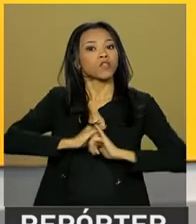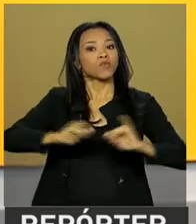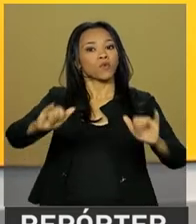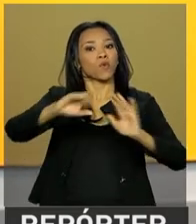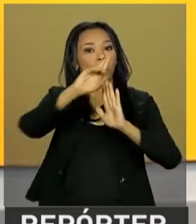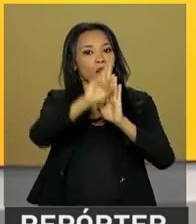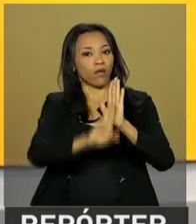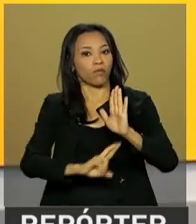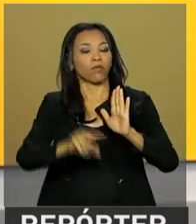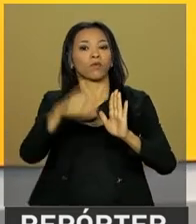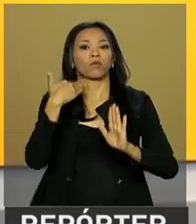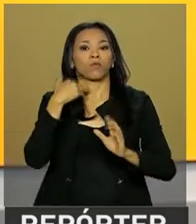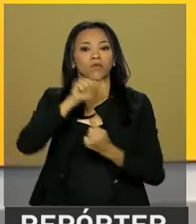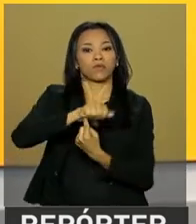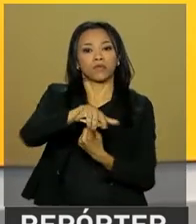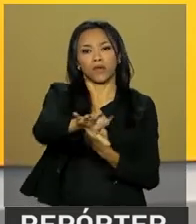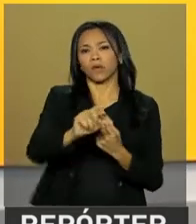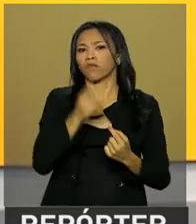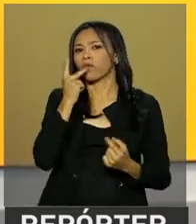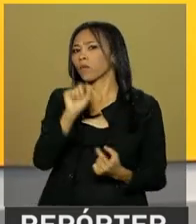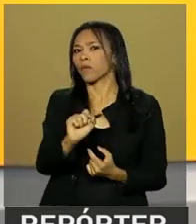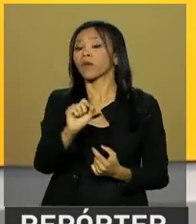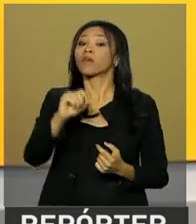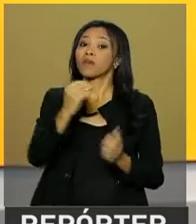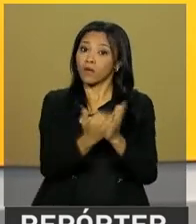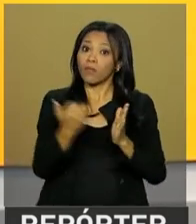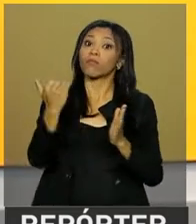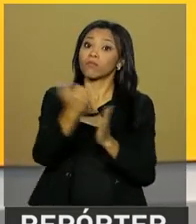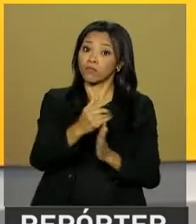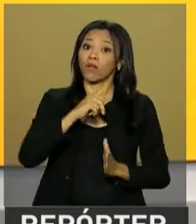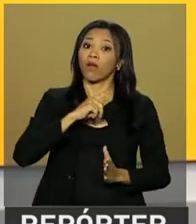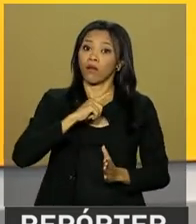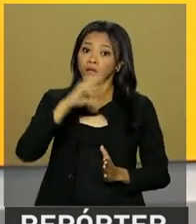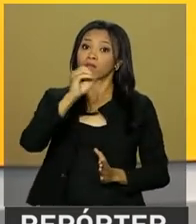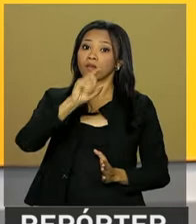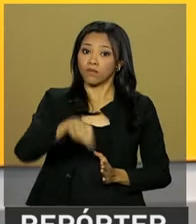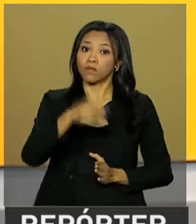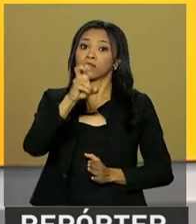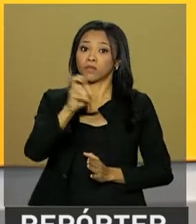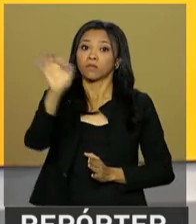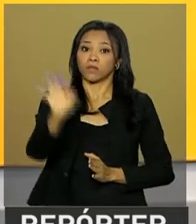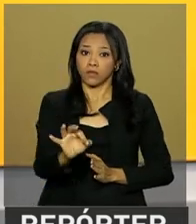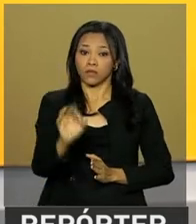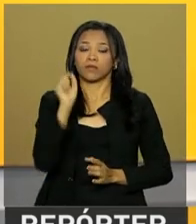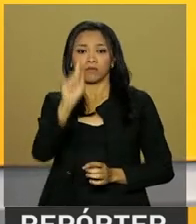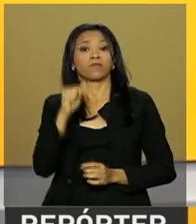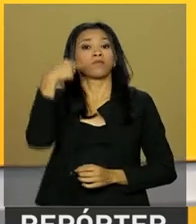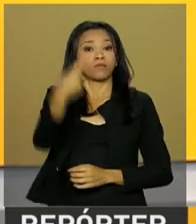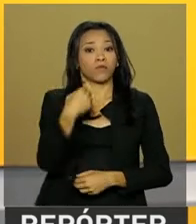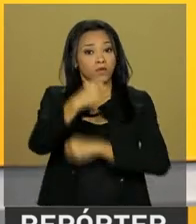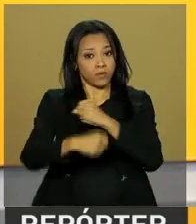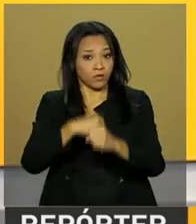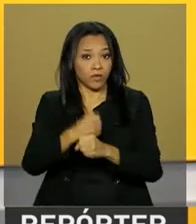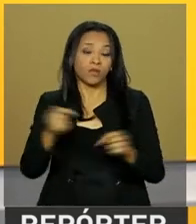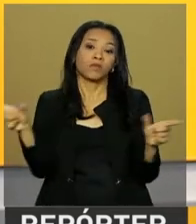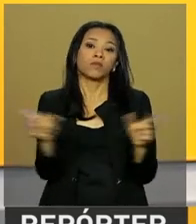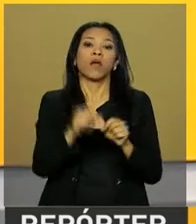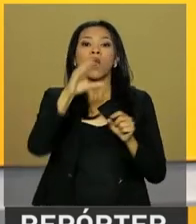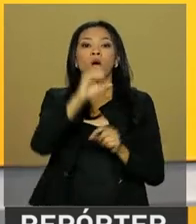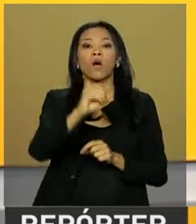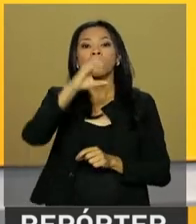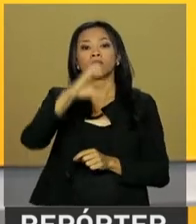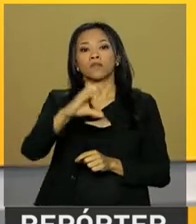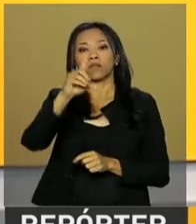do banco central prevê crescimento de 0,5 por cento para o ano que vem a o cdr